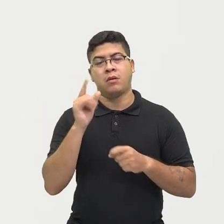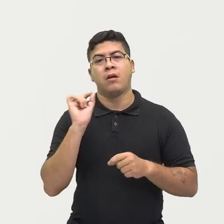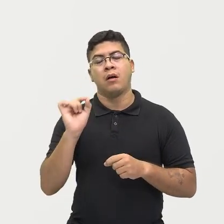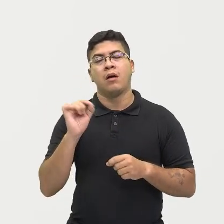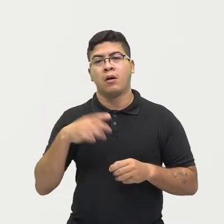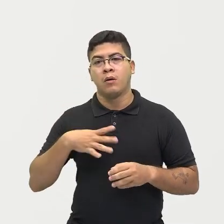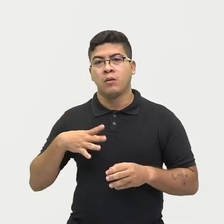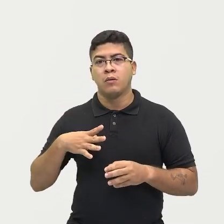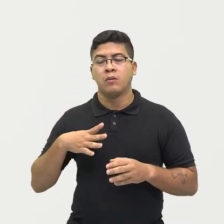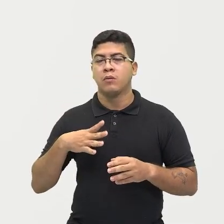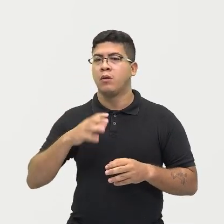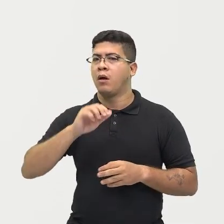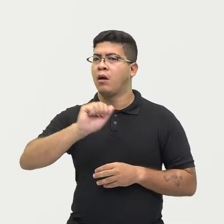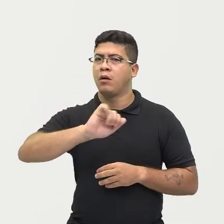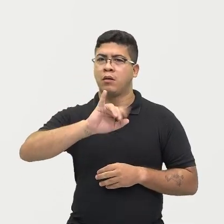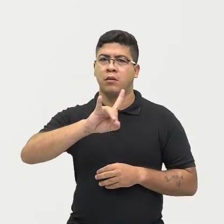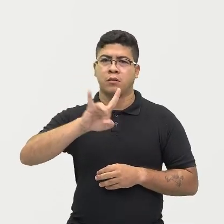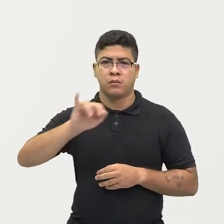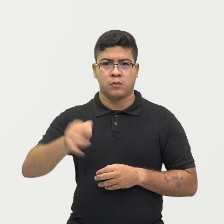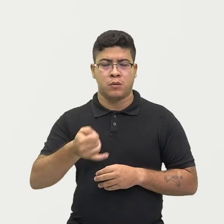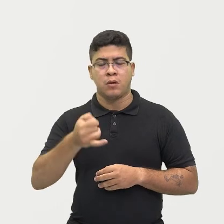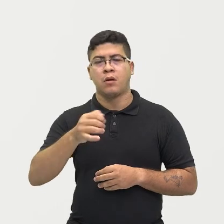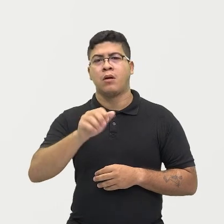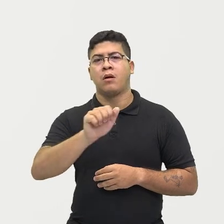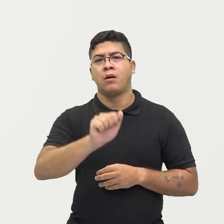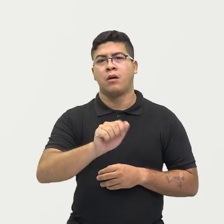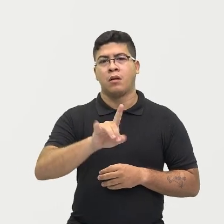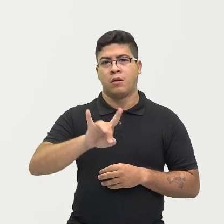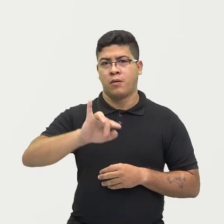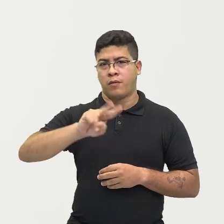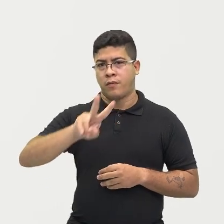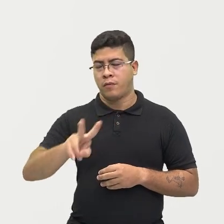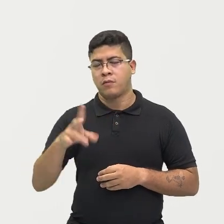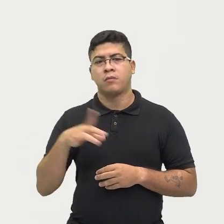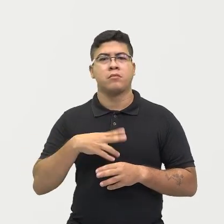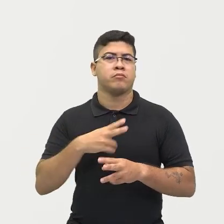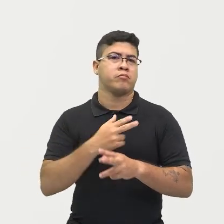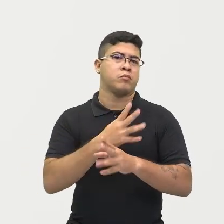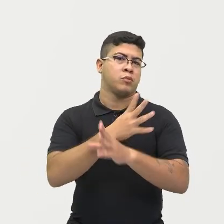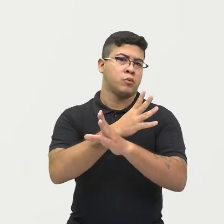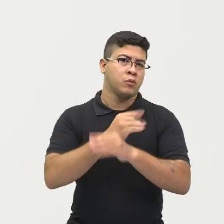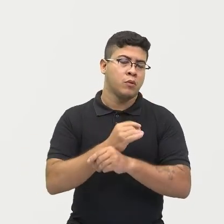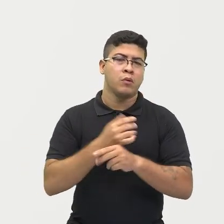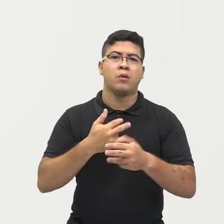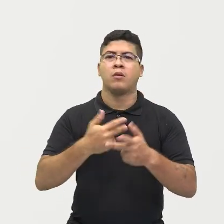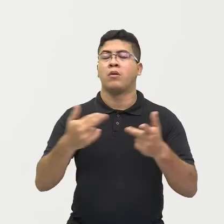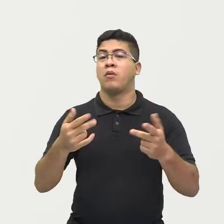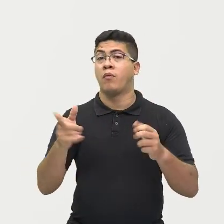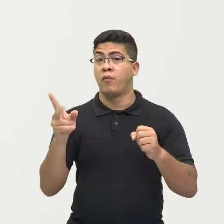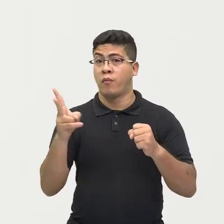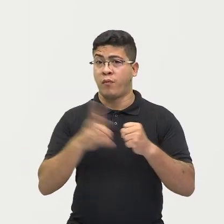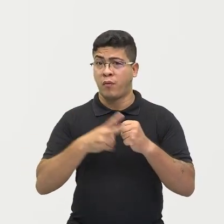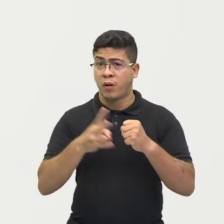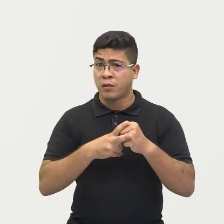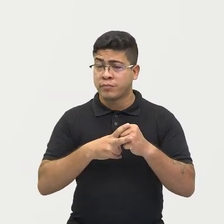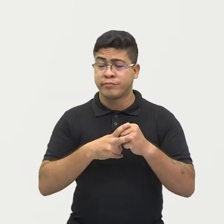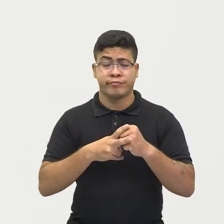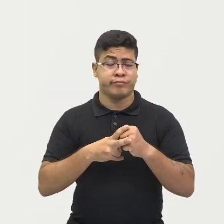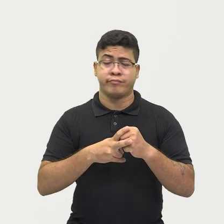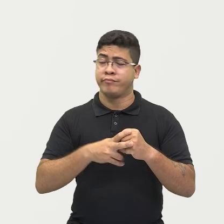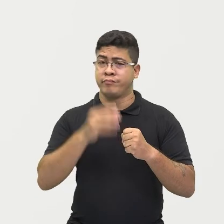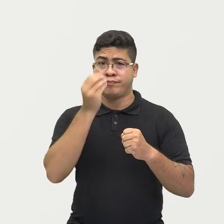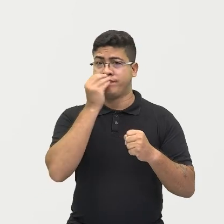abolir o uso de adjetivos, de advérbios e conjunções. O verbo ele vai estar ali no infinitivo. O que